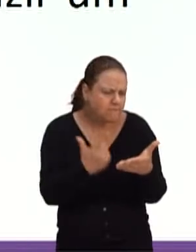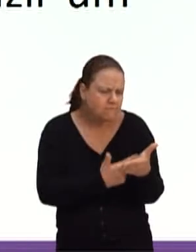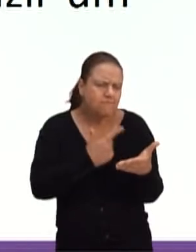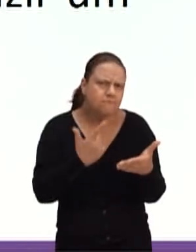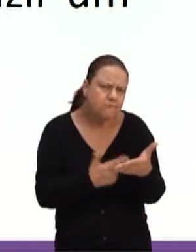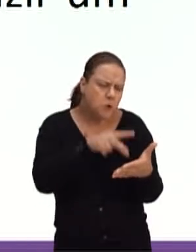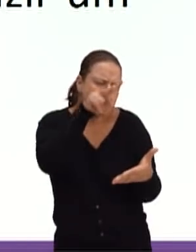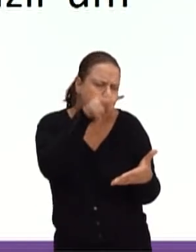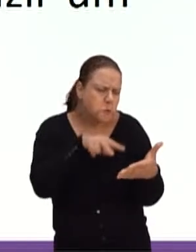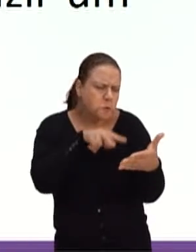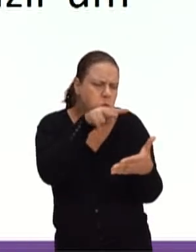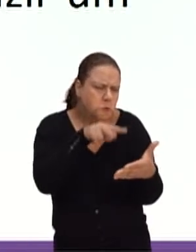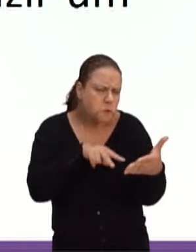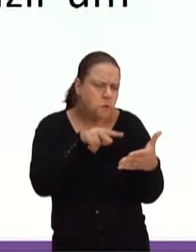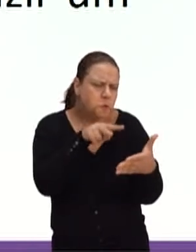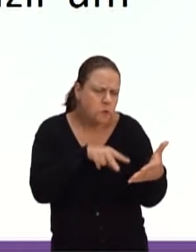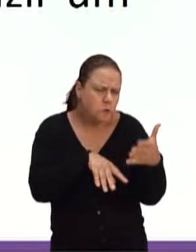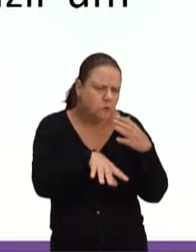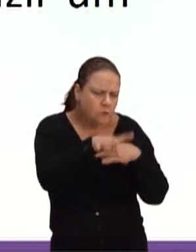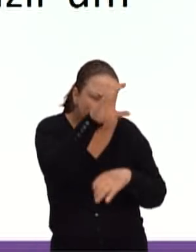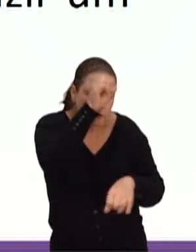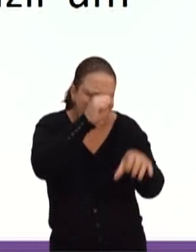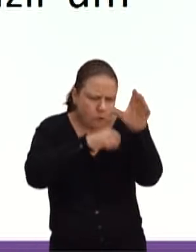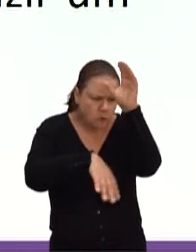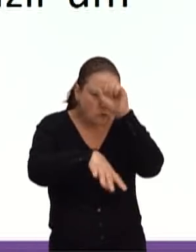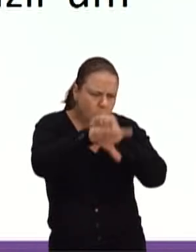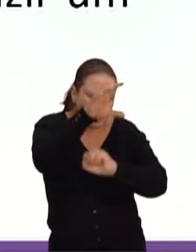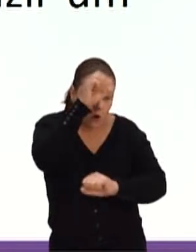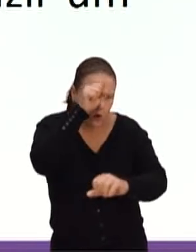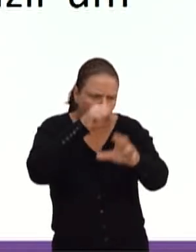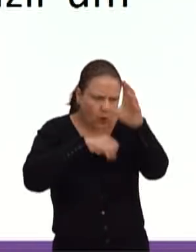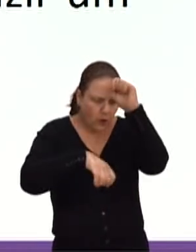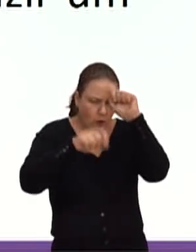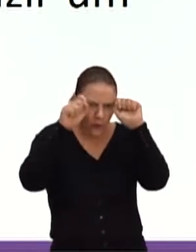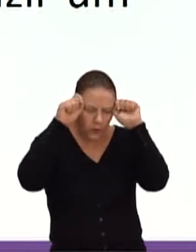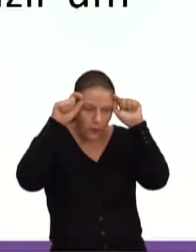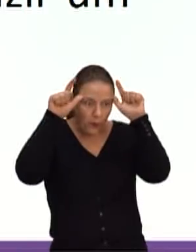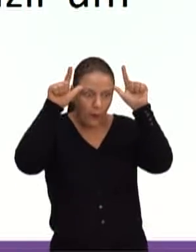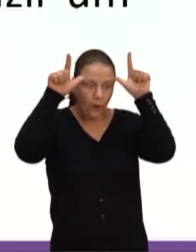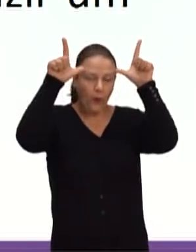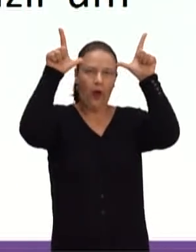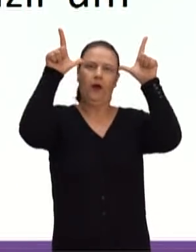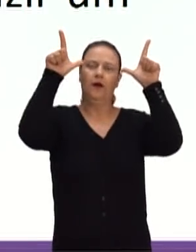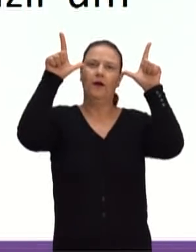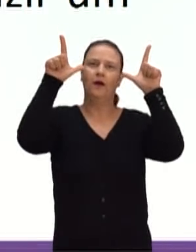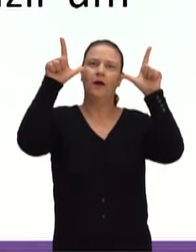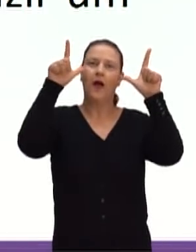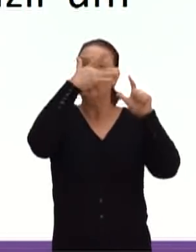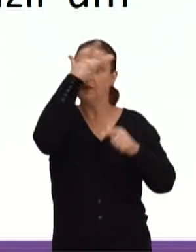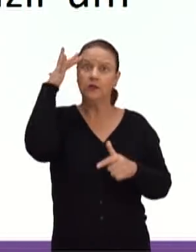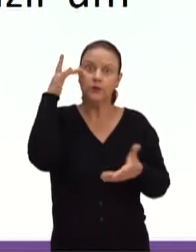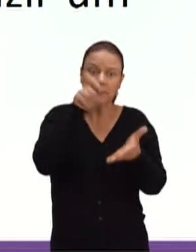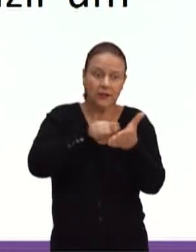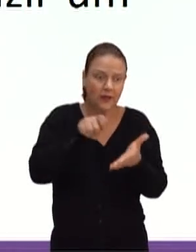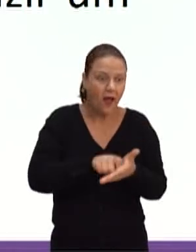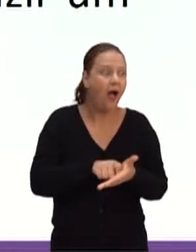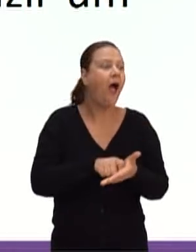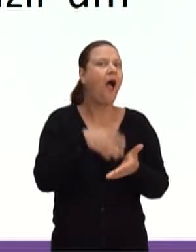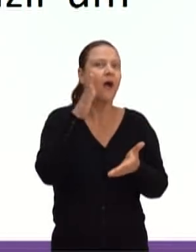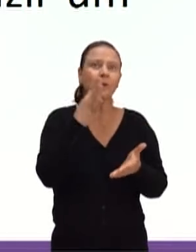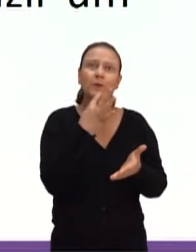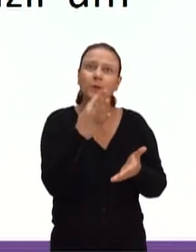mais rico, e que isso proporciona ao escritor condições de ter o que dizer.